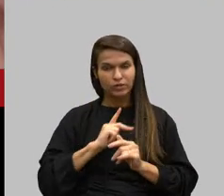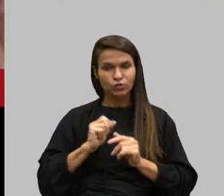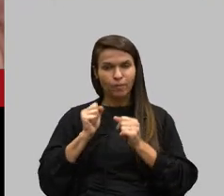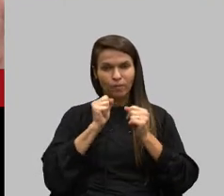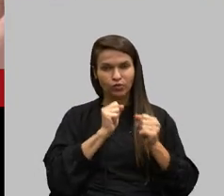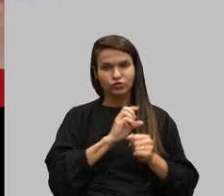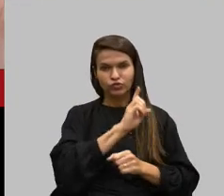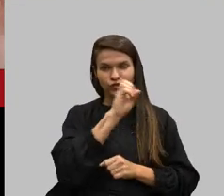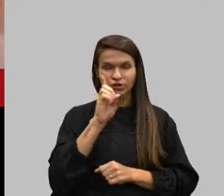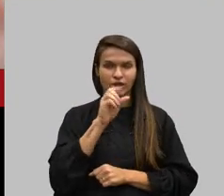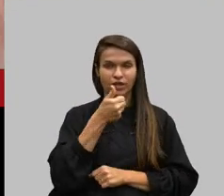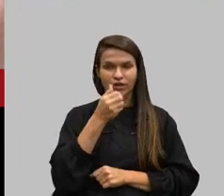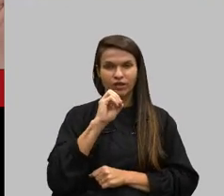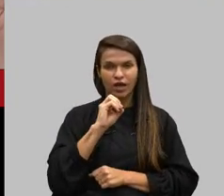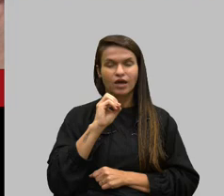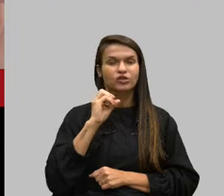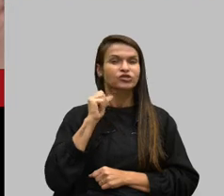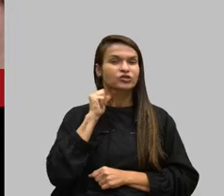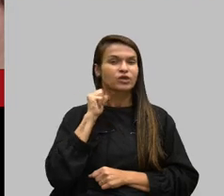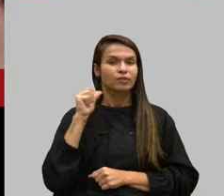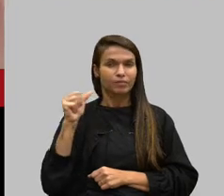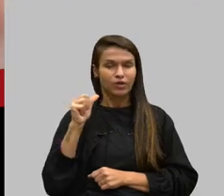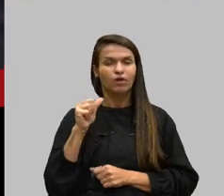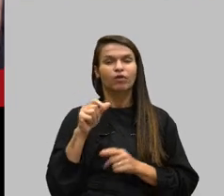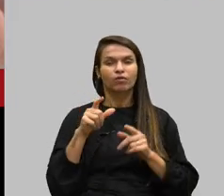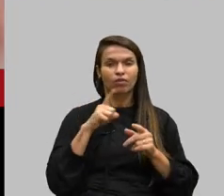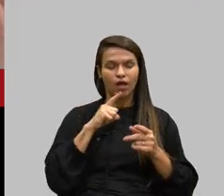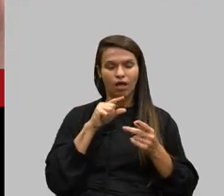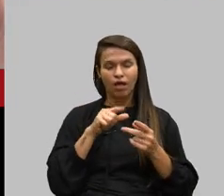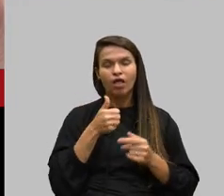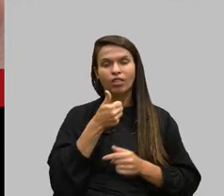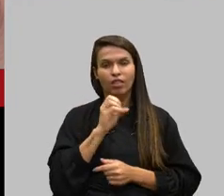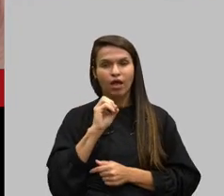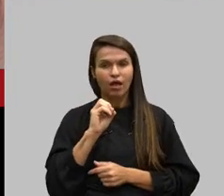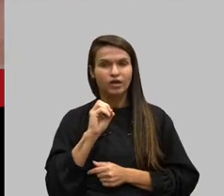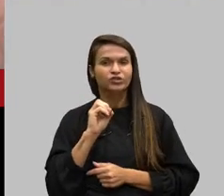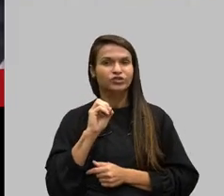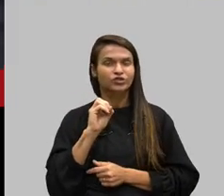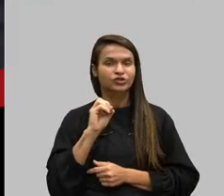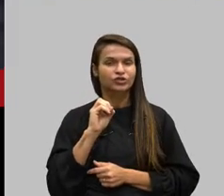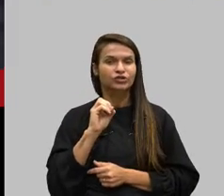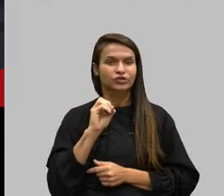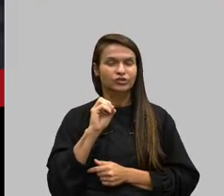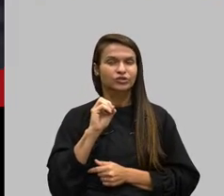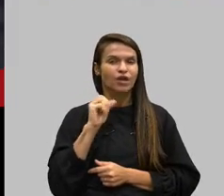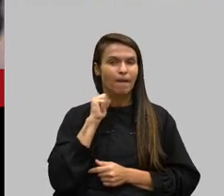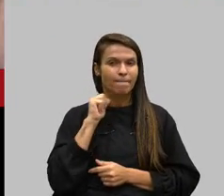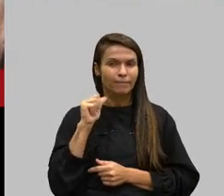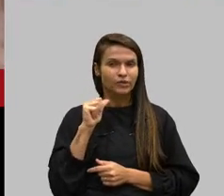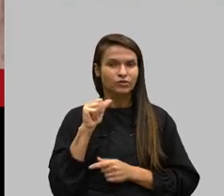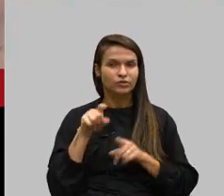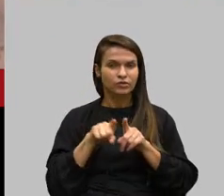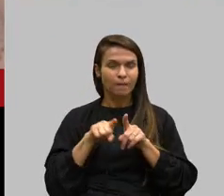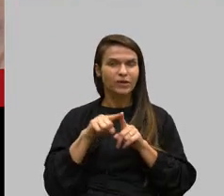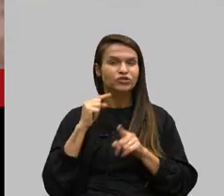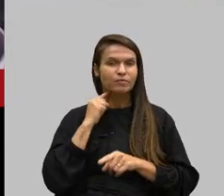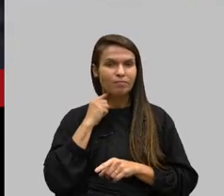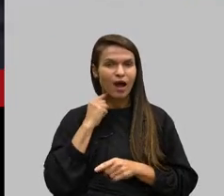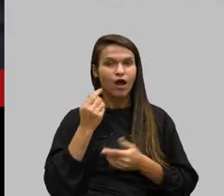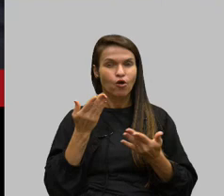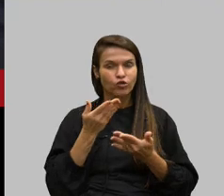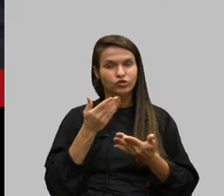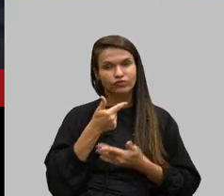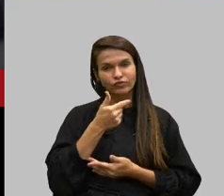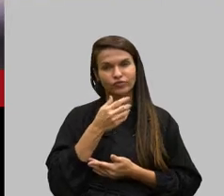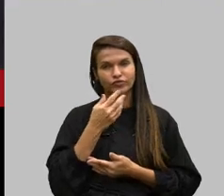10 de Abril Então passou 10 de Maio que era a data e 10 de junho hoje já são dia 24 Espero que a